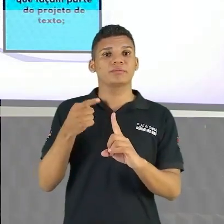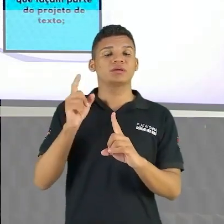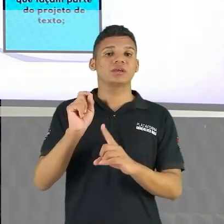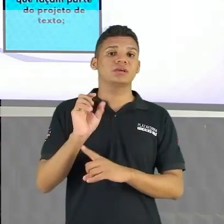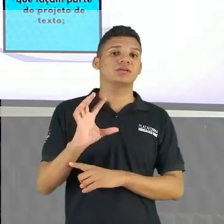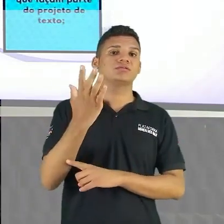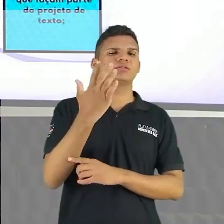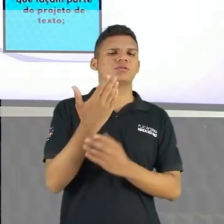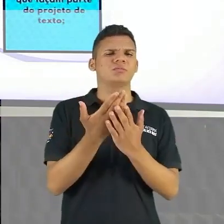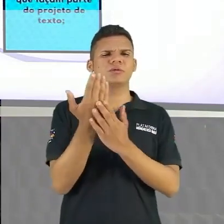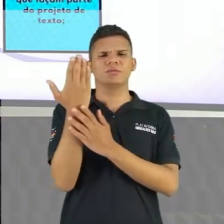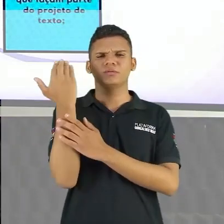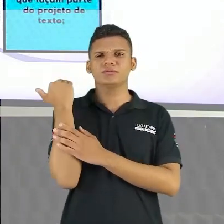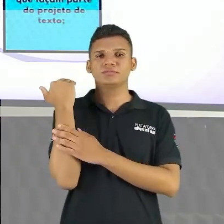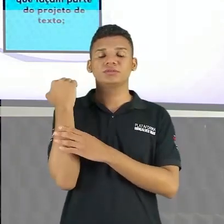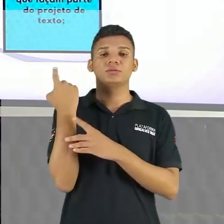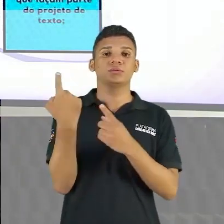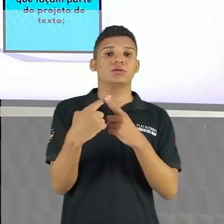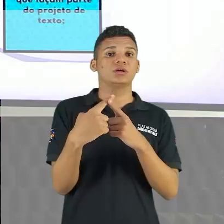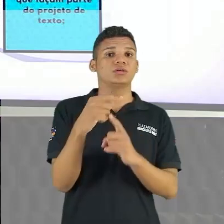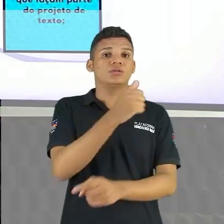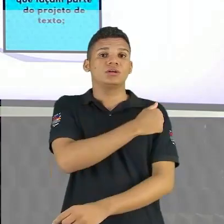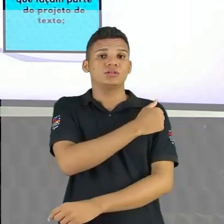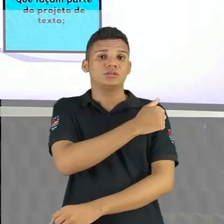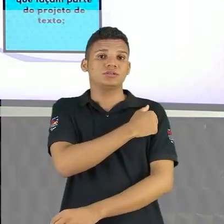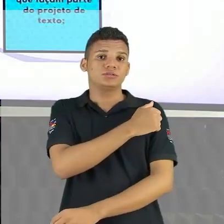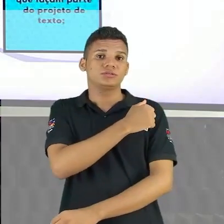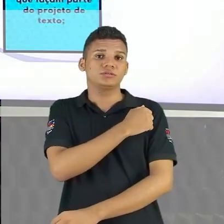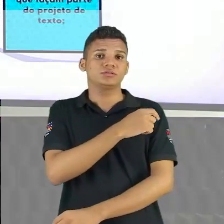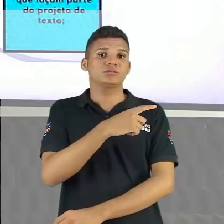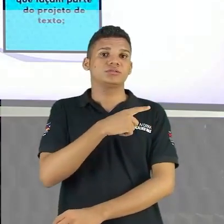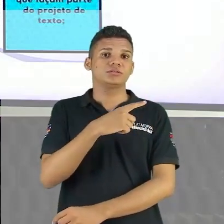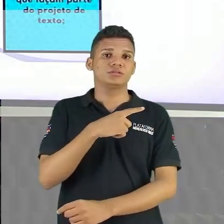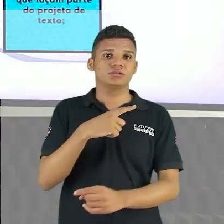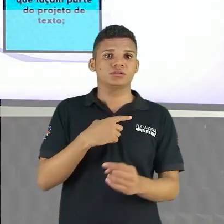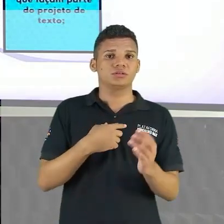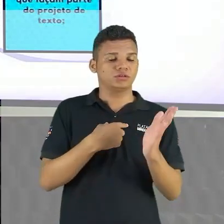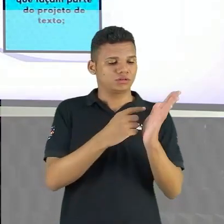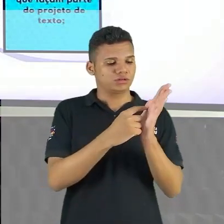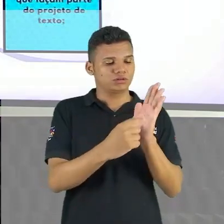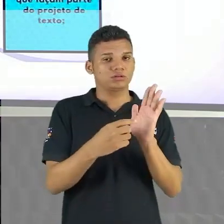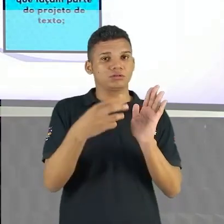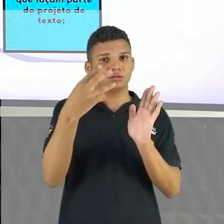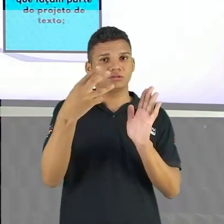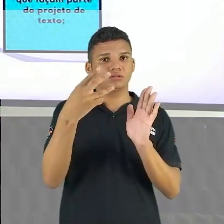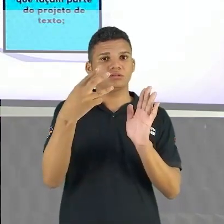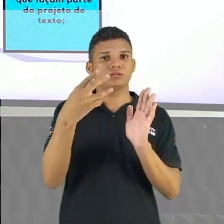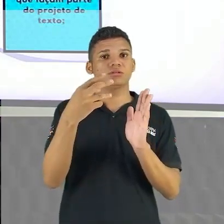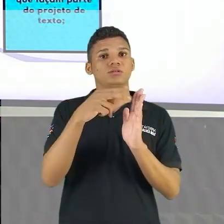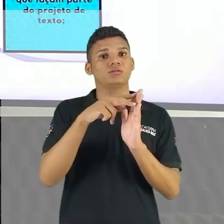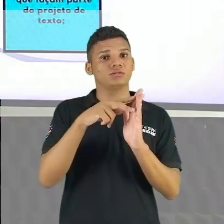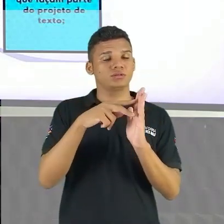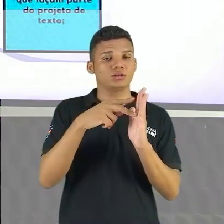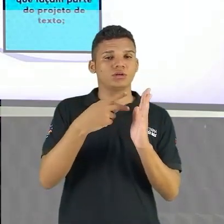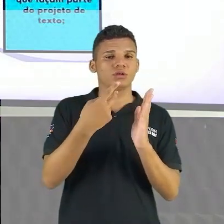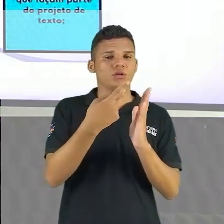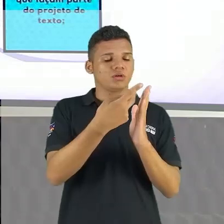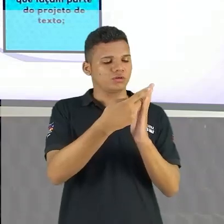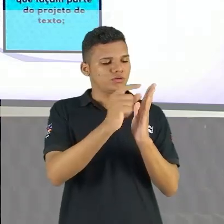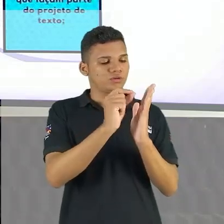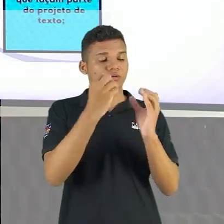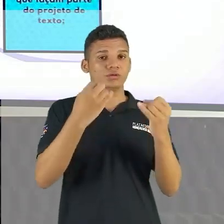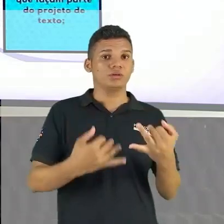situações passadas de um aluno escrever um trecho do hino do Palmeiras no terceiro parágrafo da redação proposital e